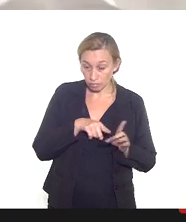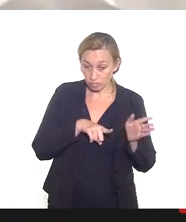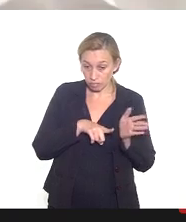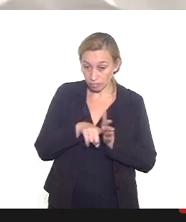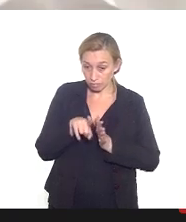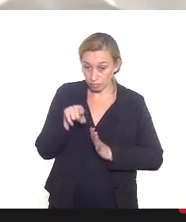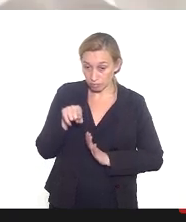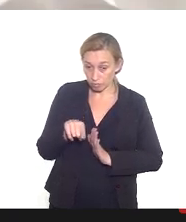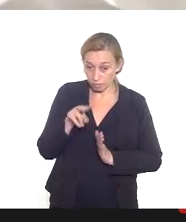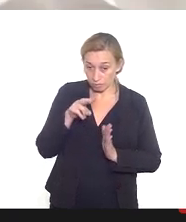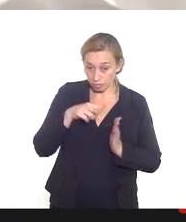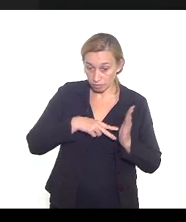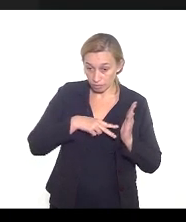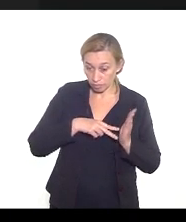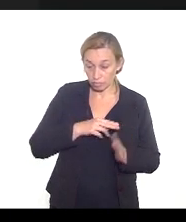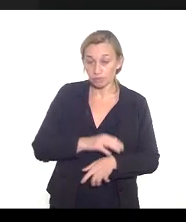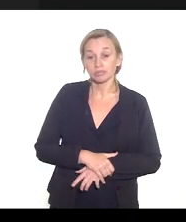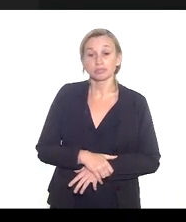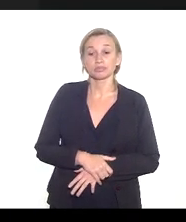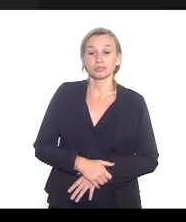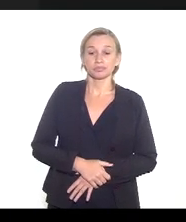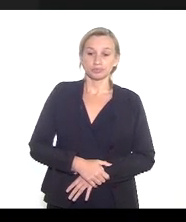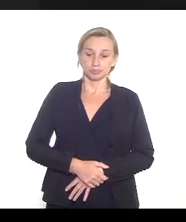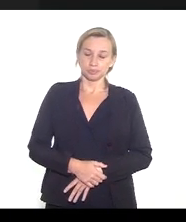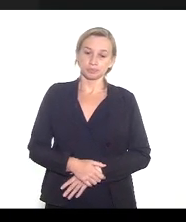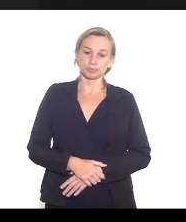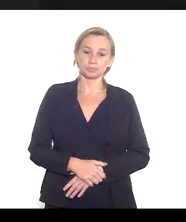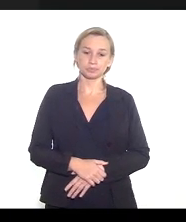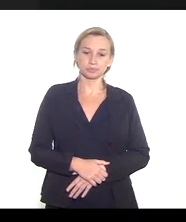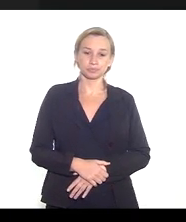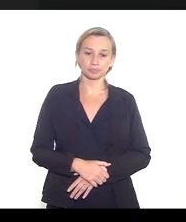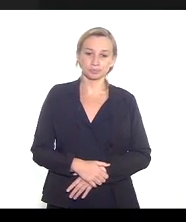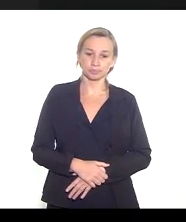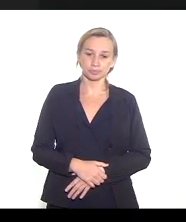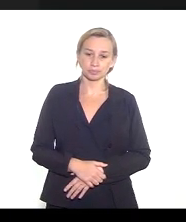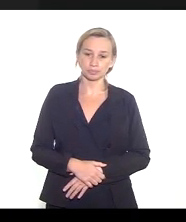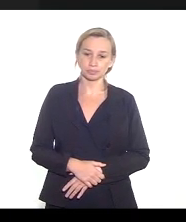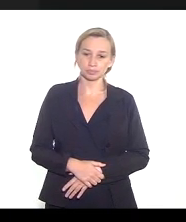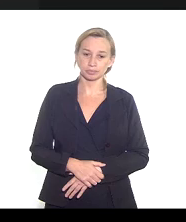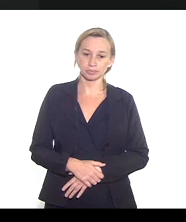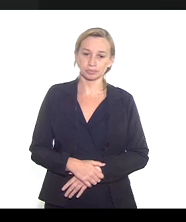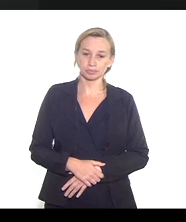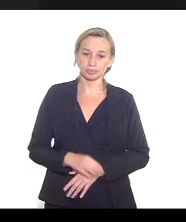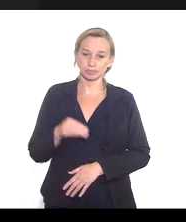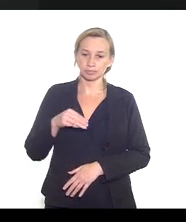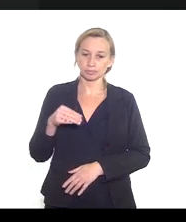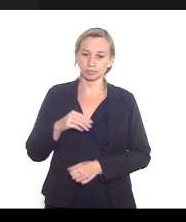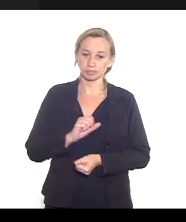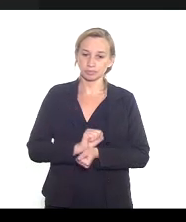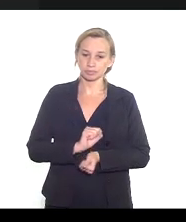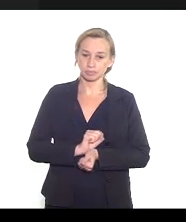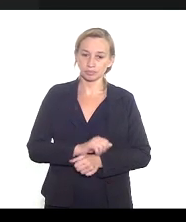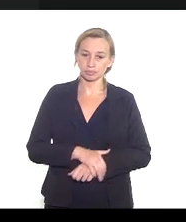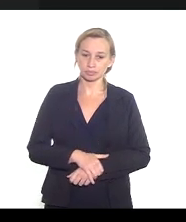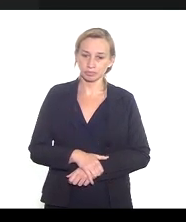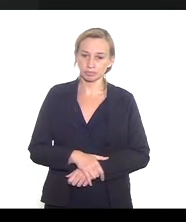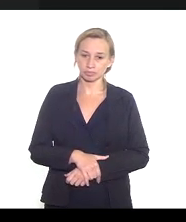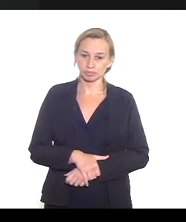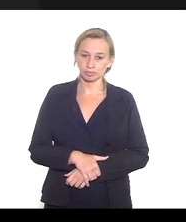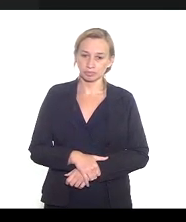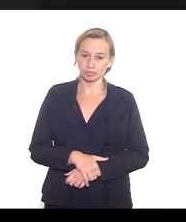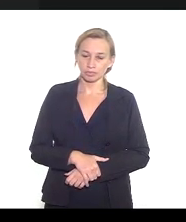pergunta dela G1 é só um minutinho por favor então